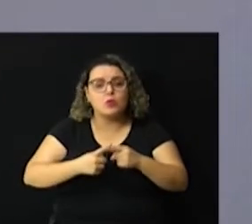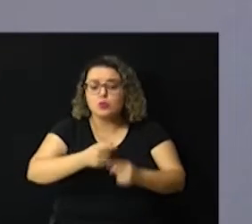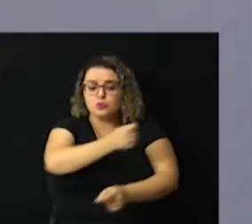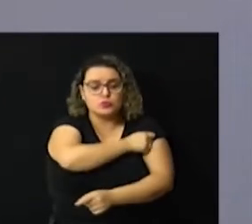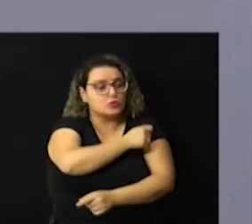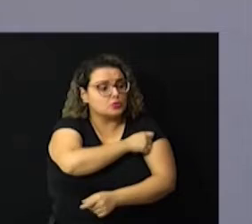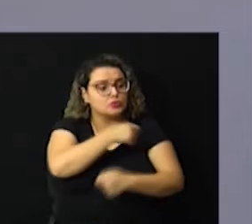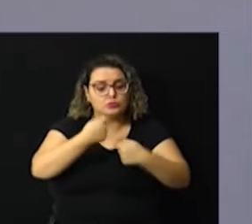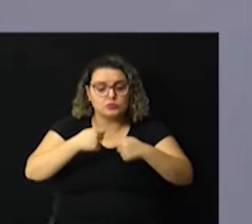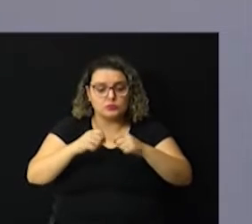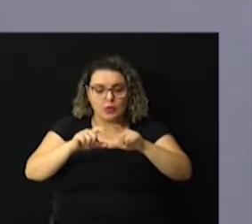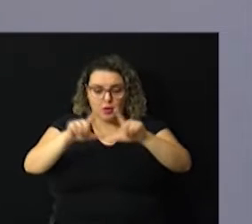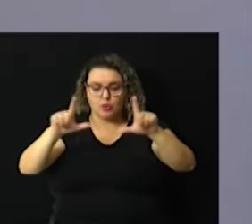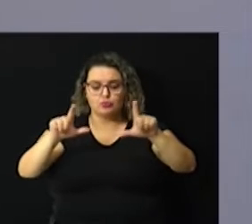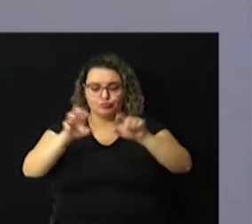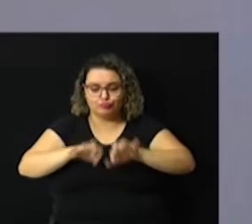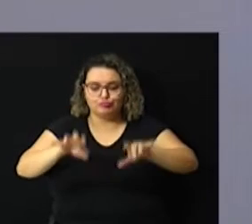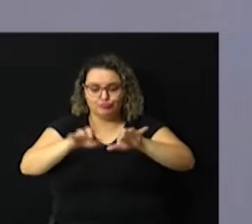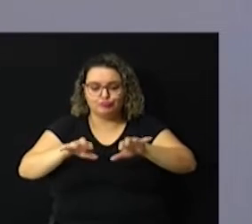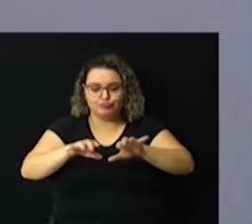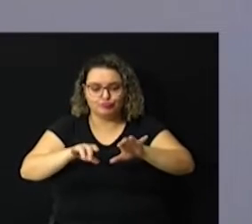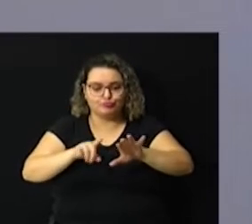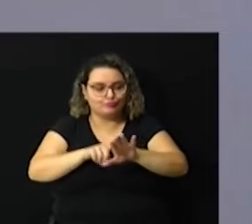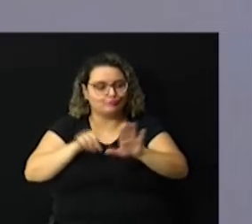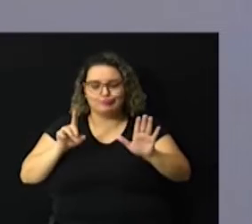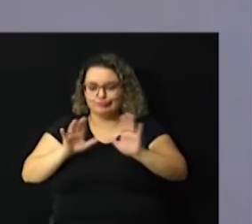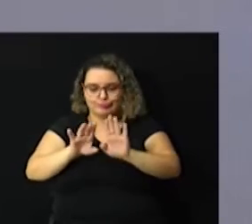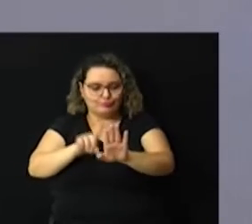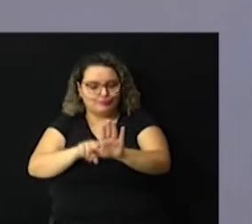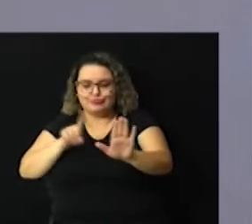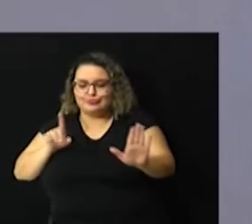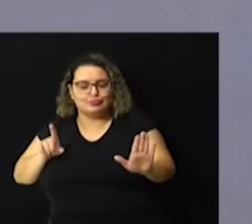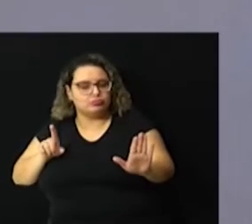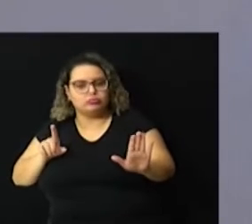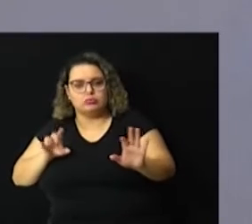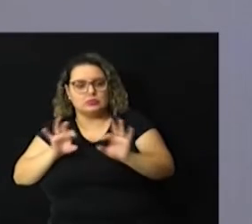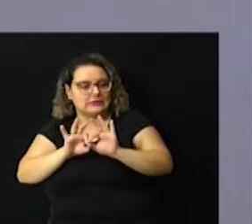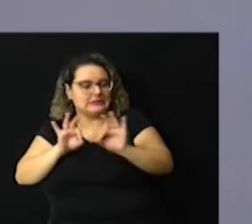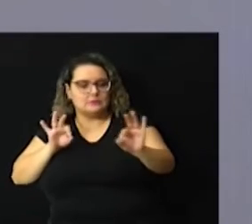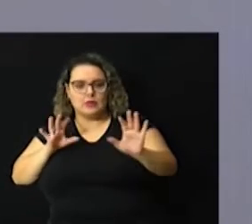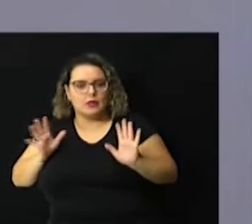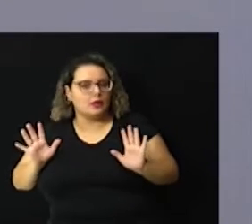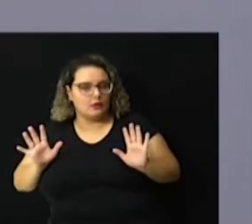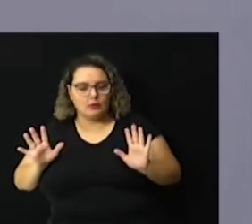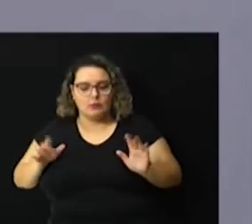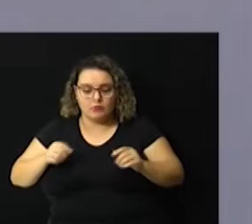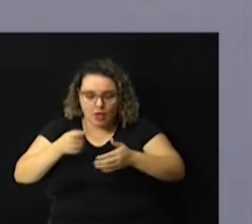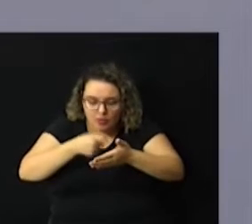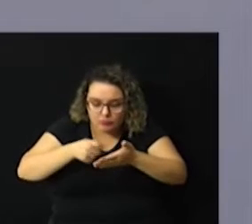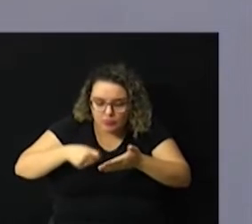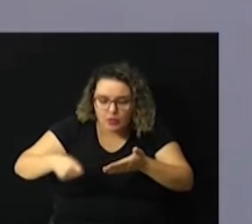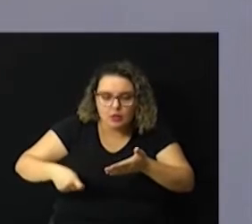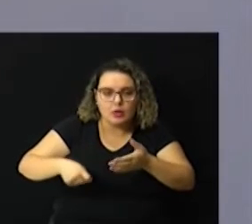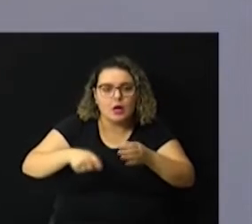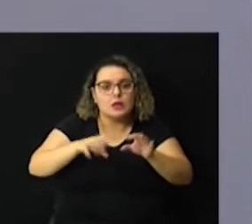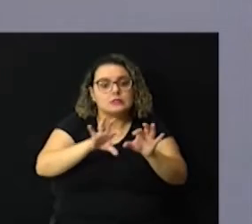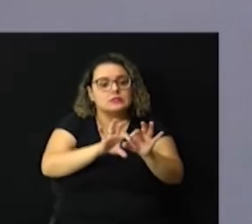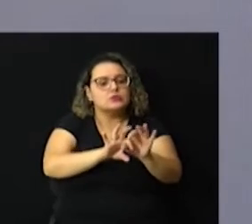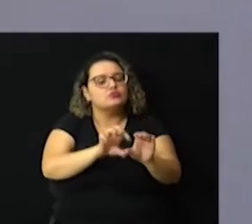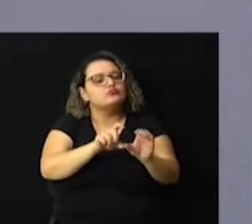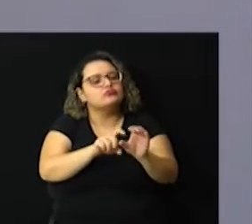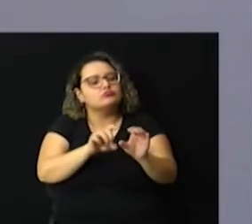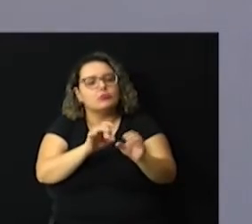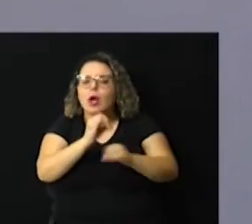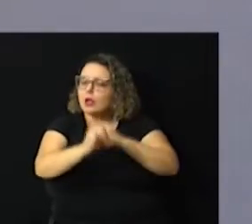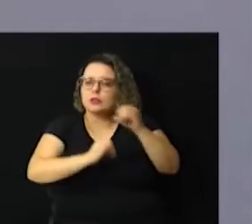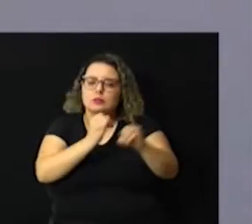tela dos computadores. Perfeito. Eles precisam sair da tela. Então, foi inspirado nisso, assim, de ser um momento em que a gente se desconectasse um pouco,